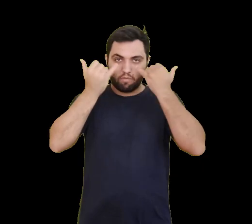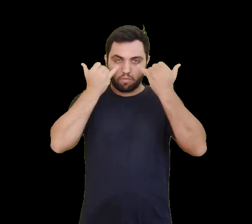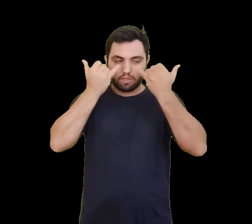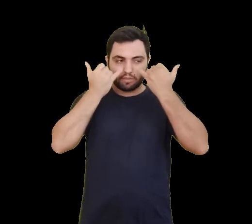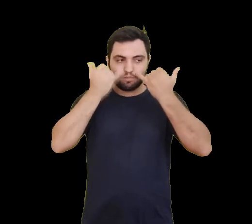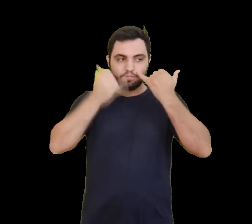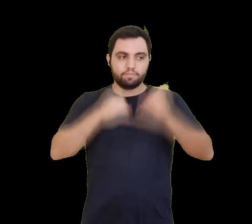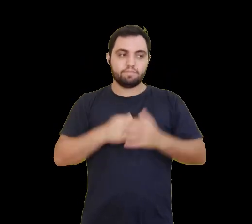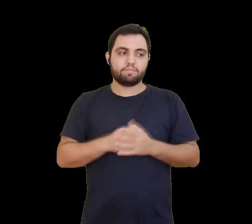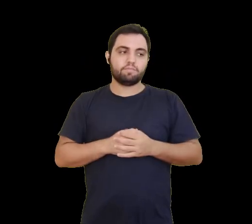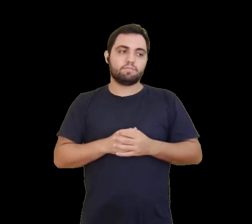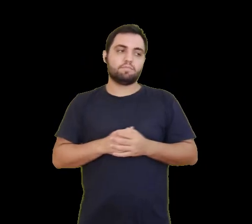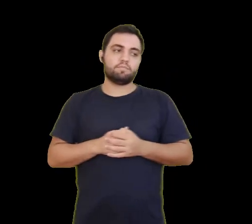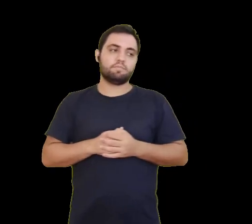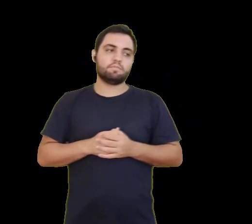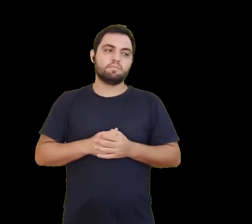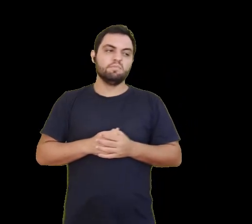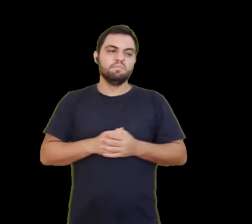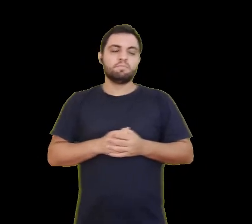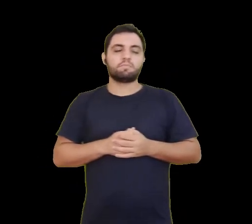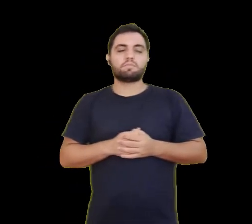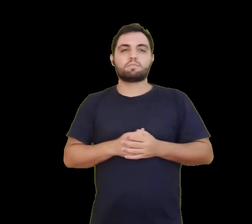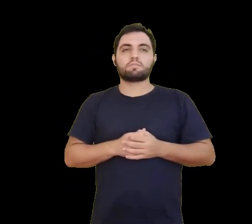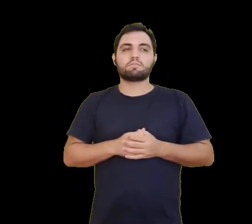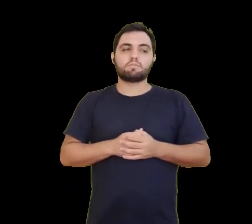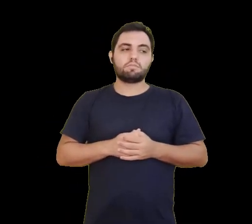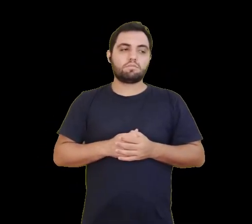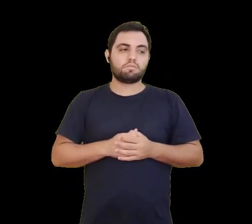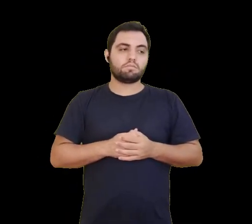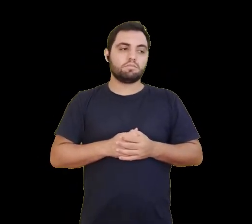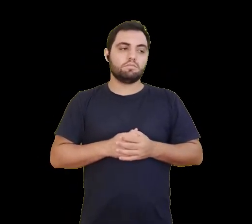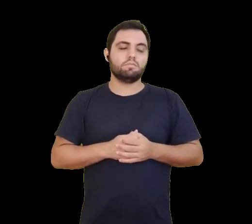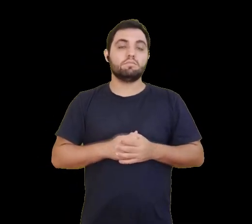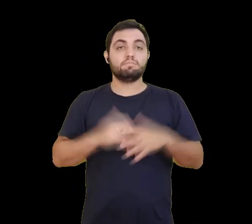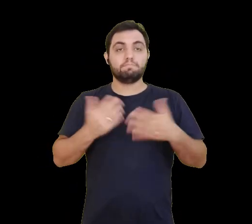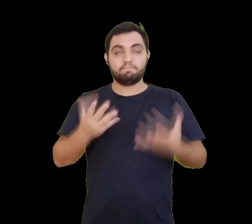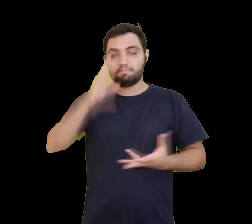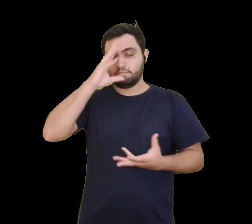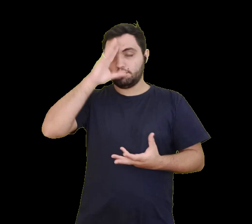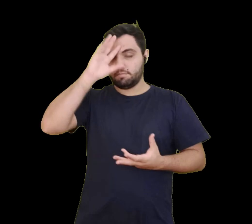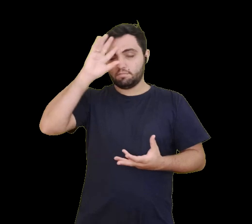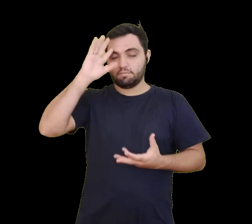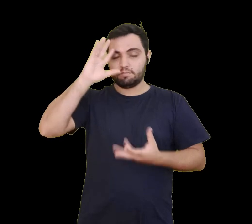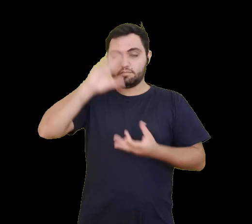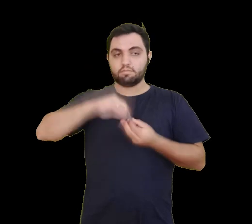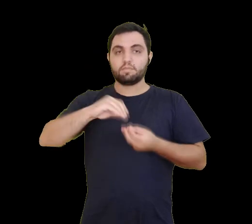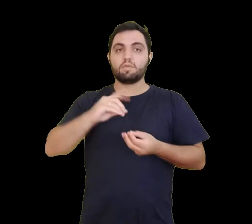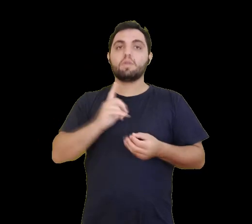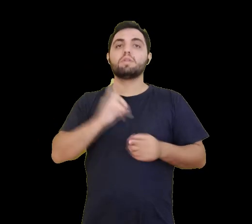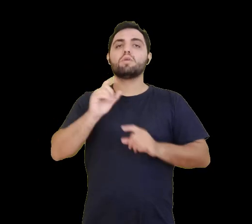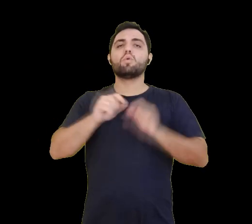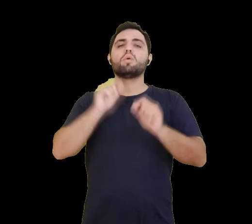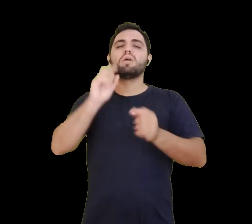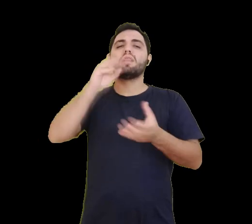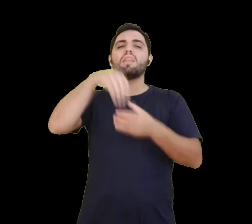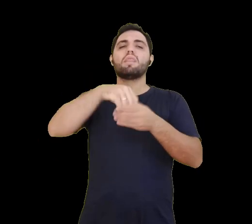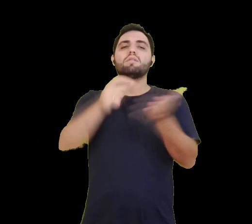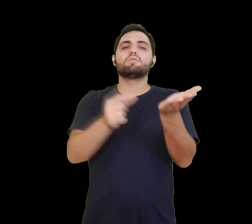alimentado o programa de impressão. Bom, o que tem dentro desse